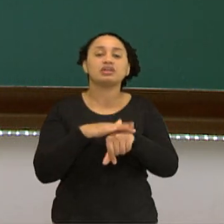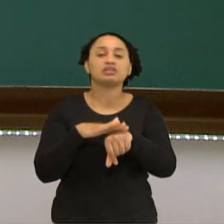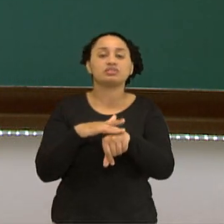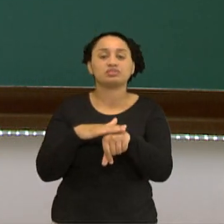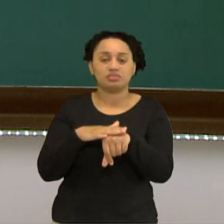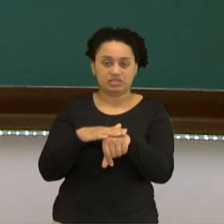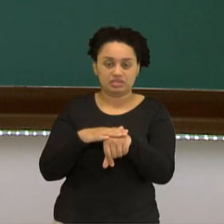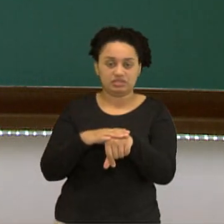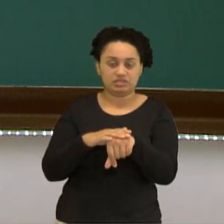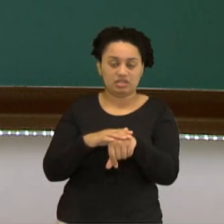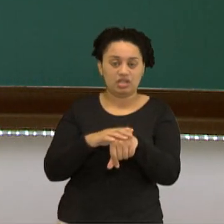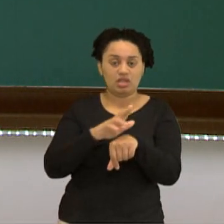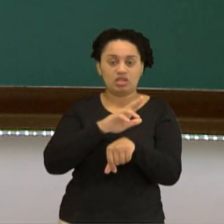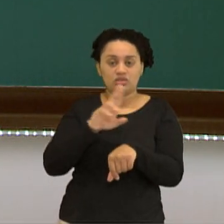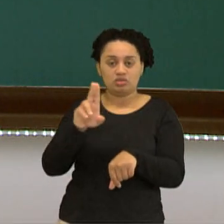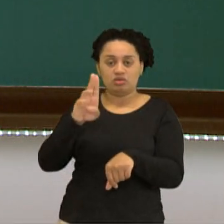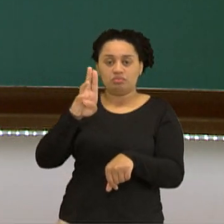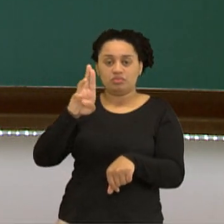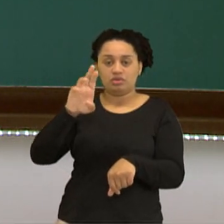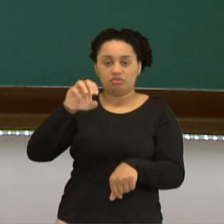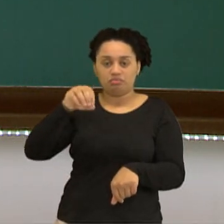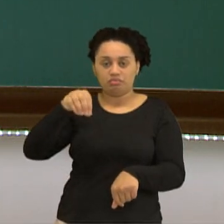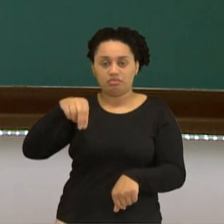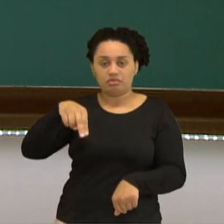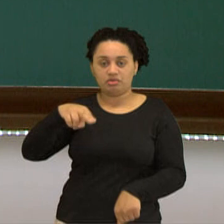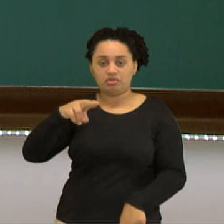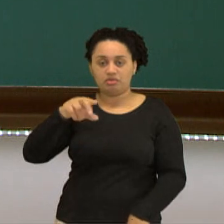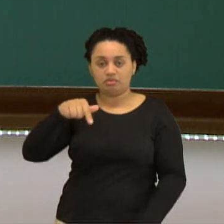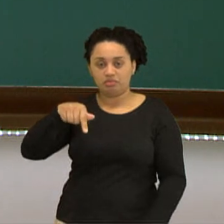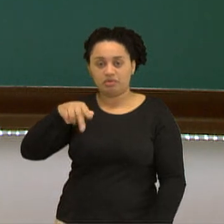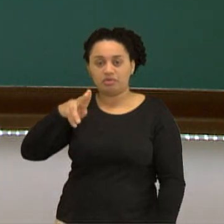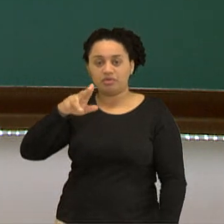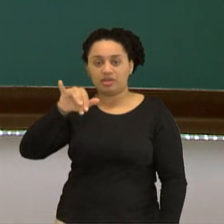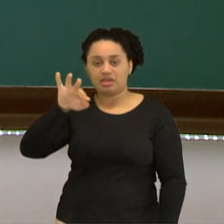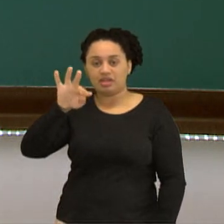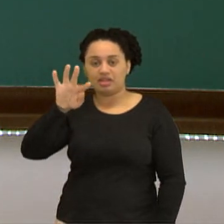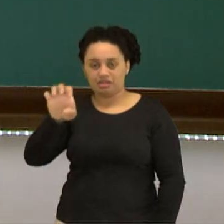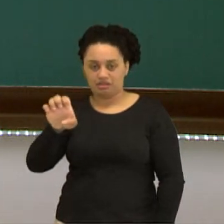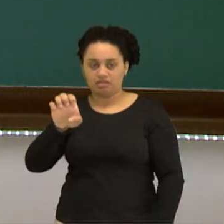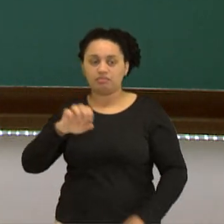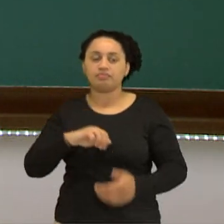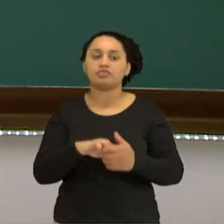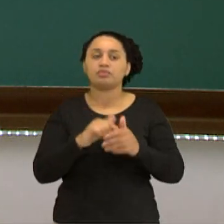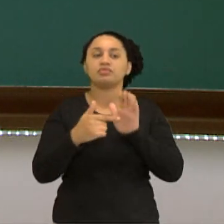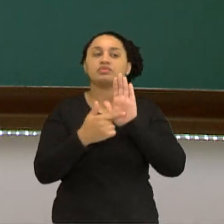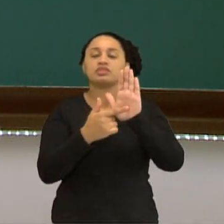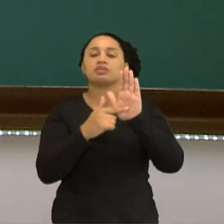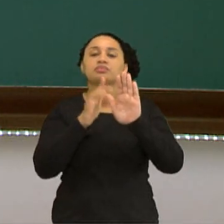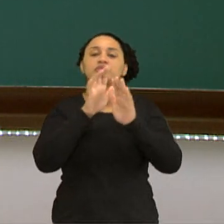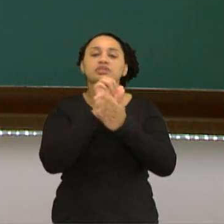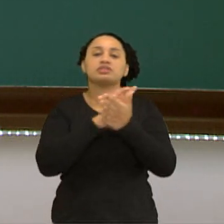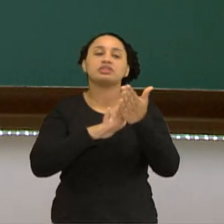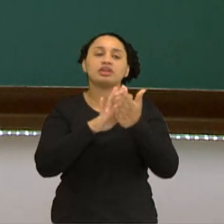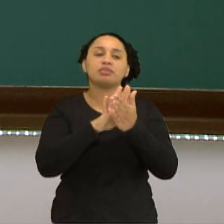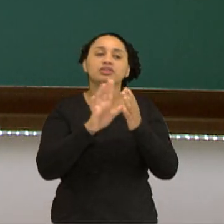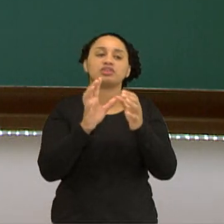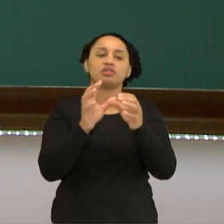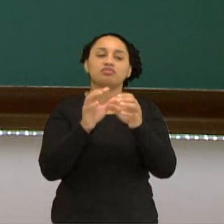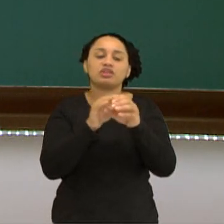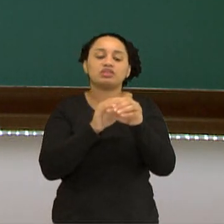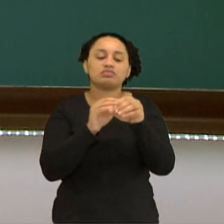de bronquite, porque está acontecendo nos brônquios. A bronquite, como está mostrando ali na imagem à esquerda, ela faz